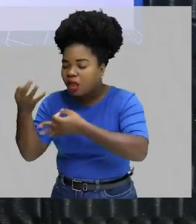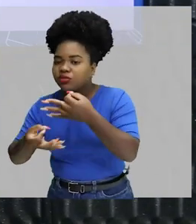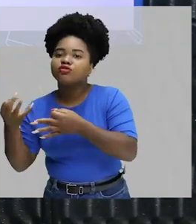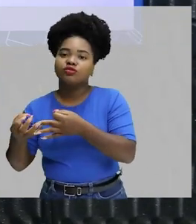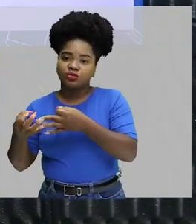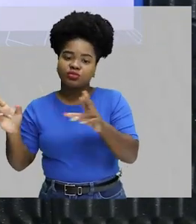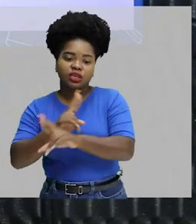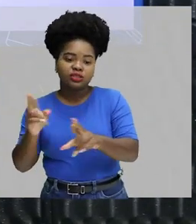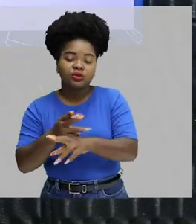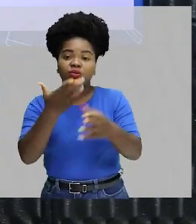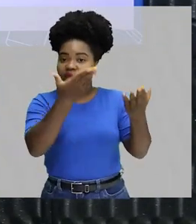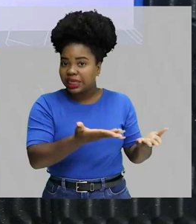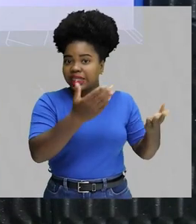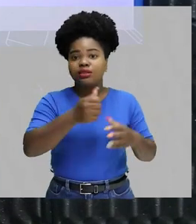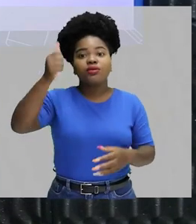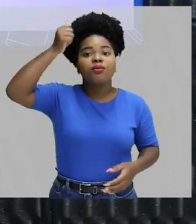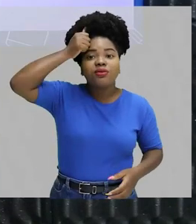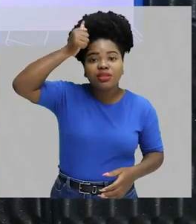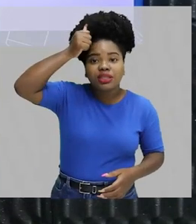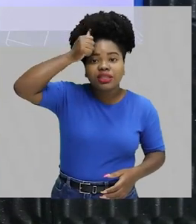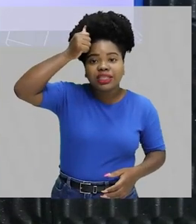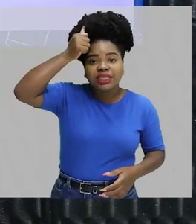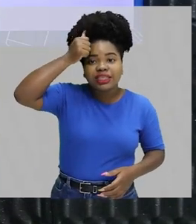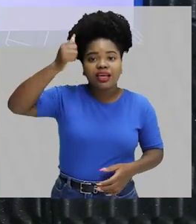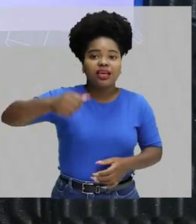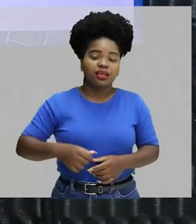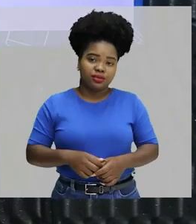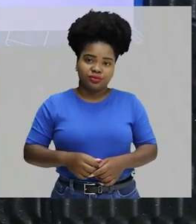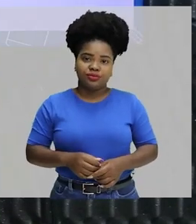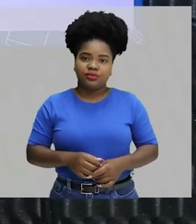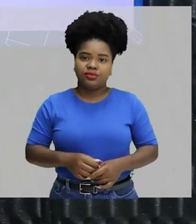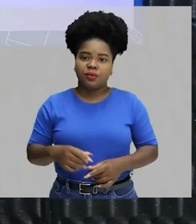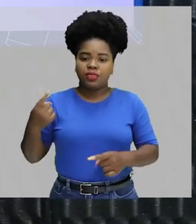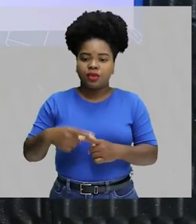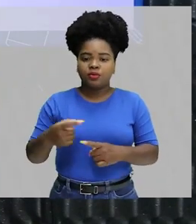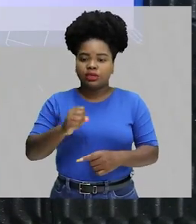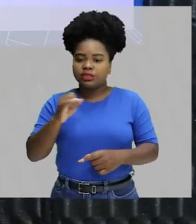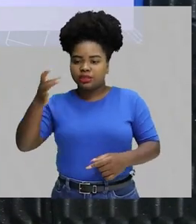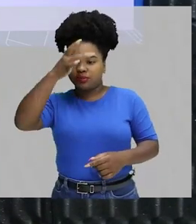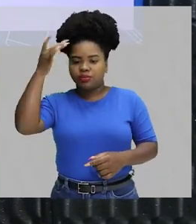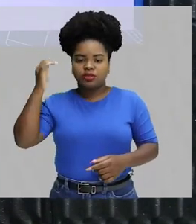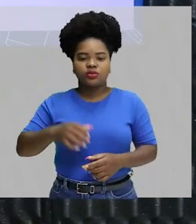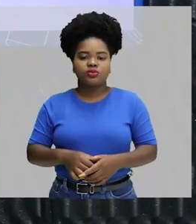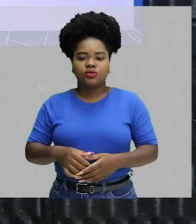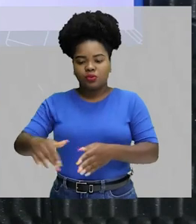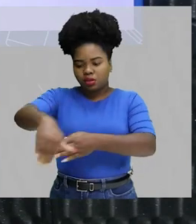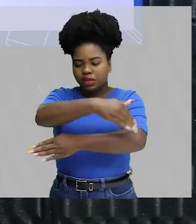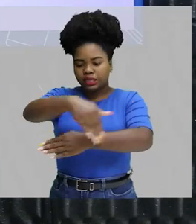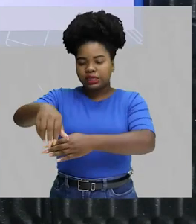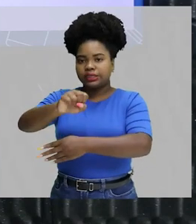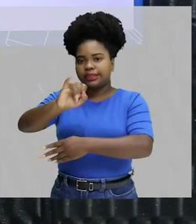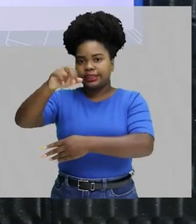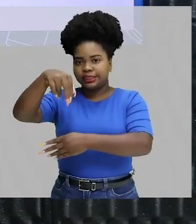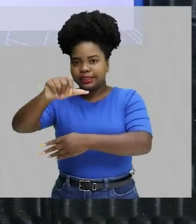bonequinha lá no no no no sinal Porque se alguém passar pelo sinal ia ser Detonado é uma é